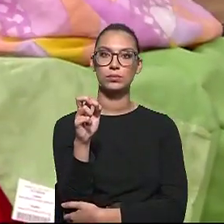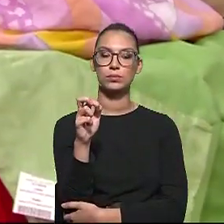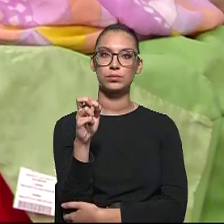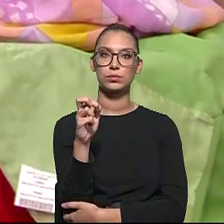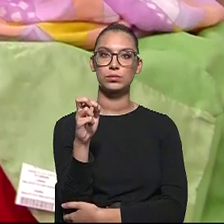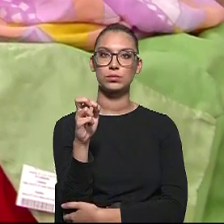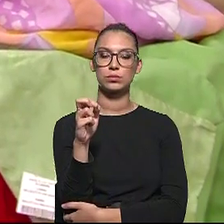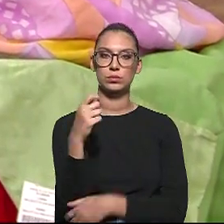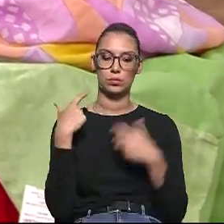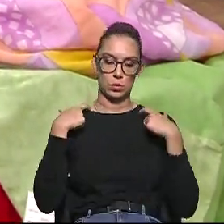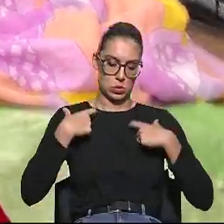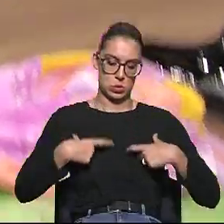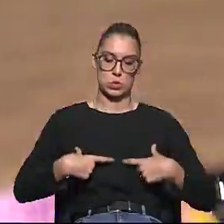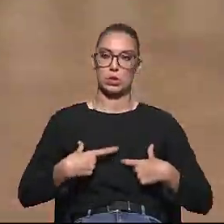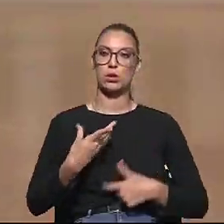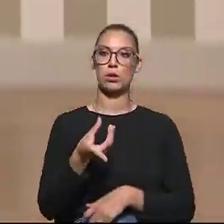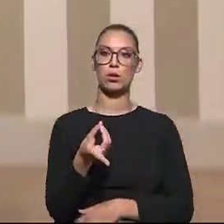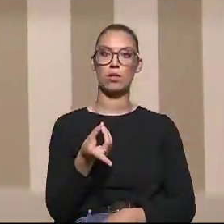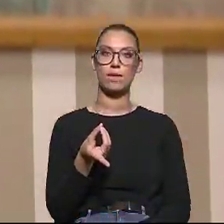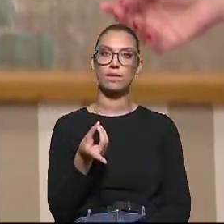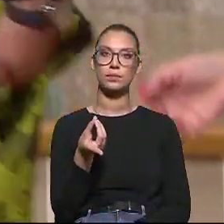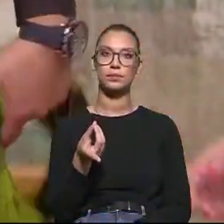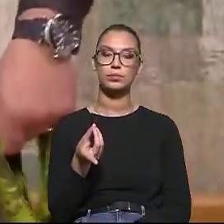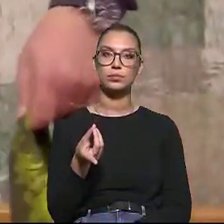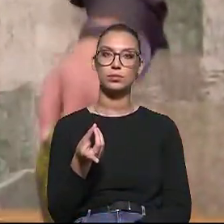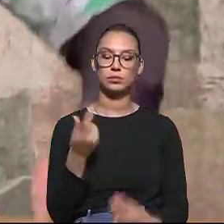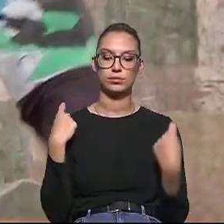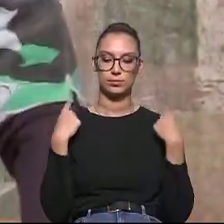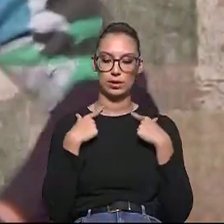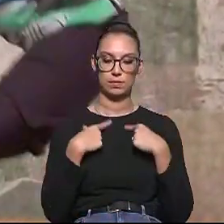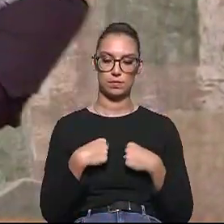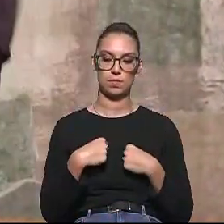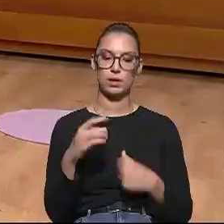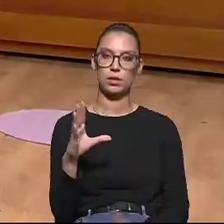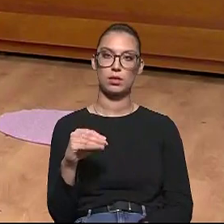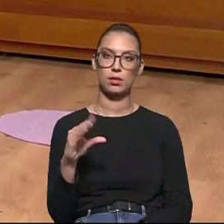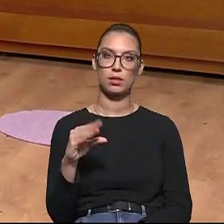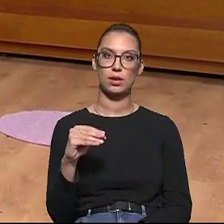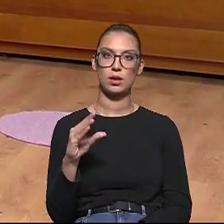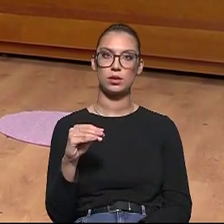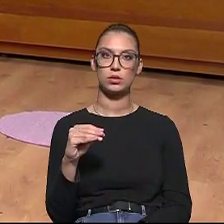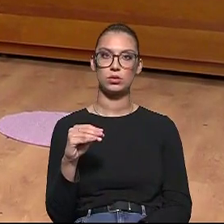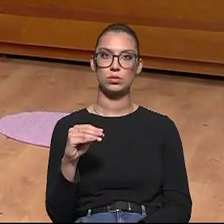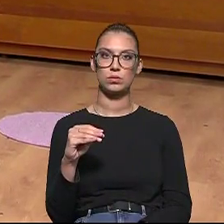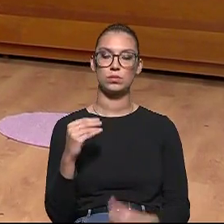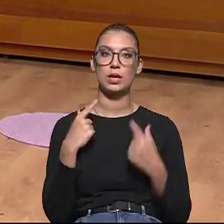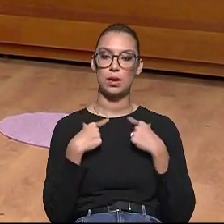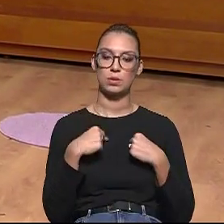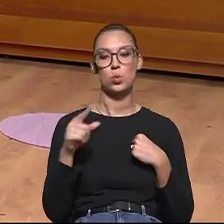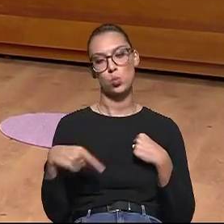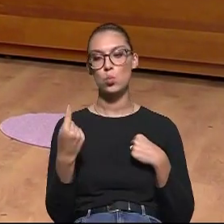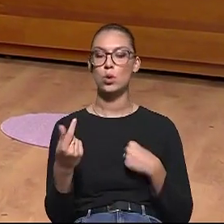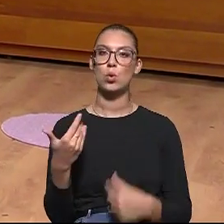Agora o colete, 9. A camisa, 10. A outra